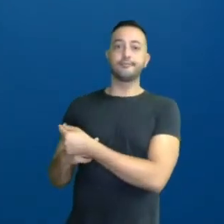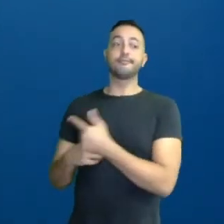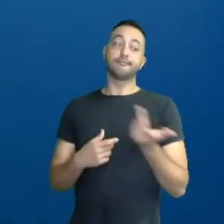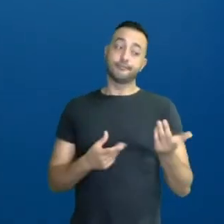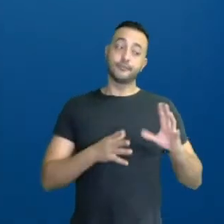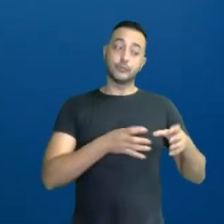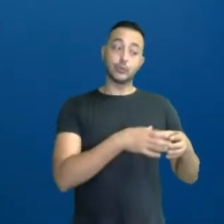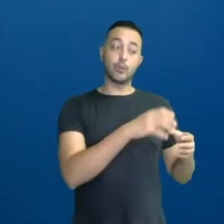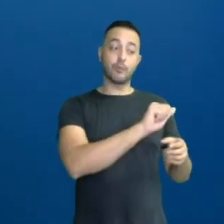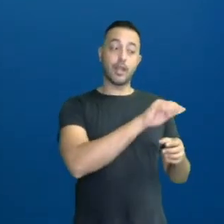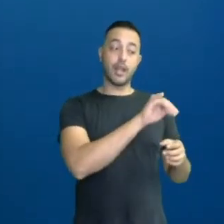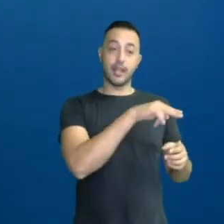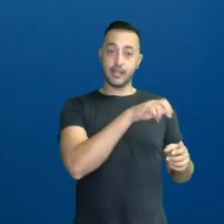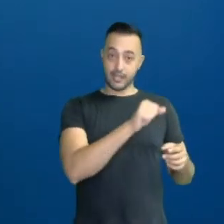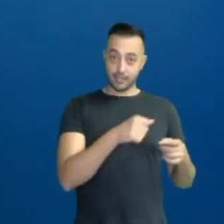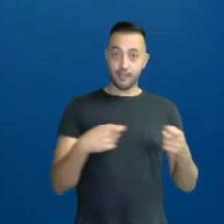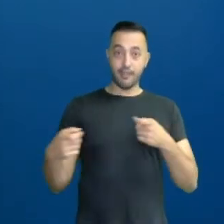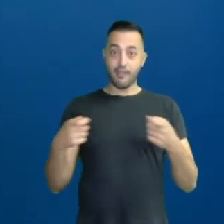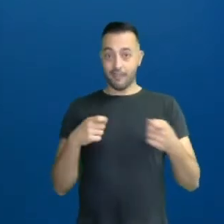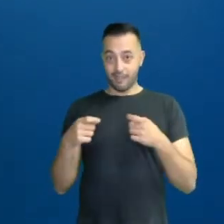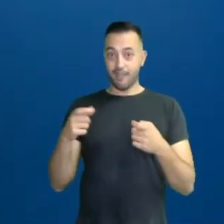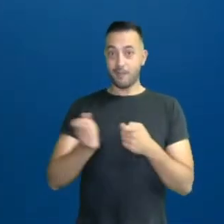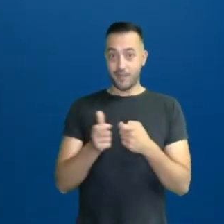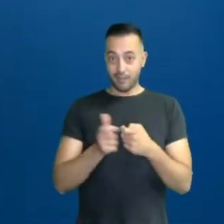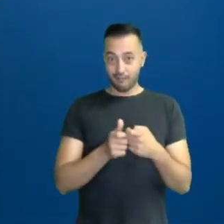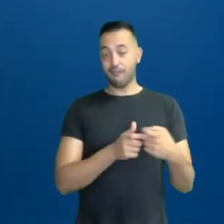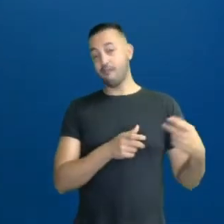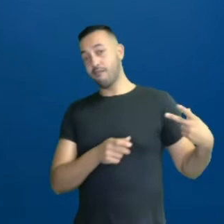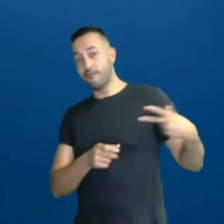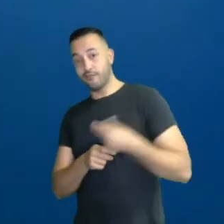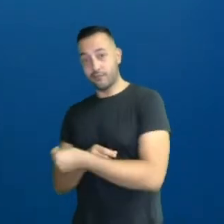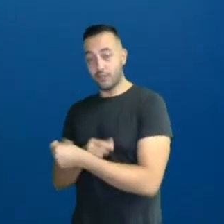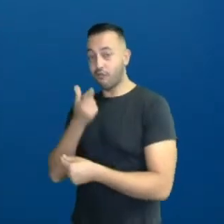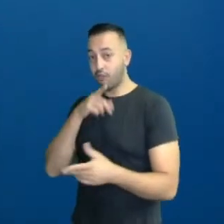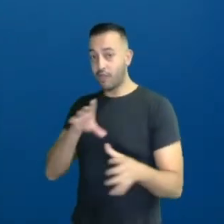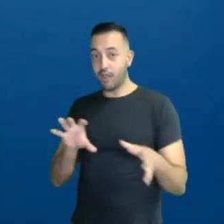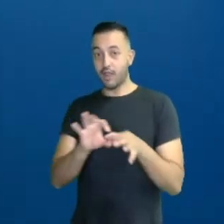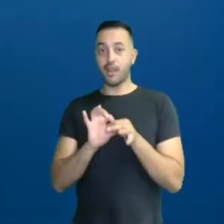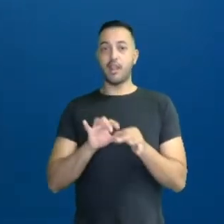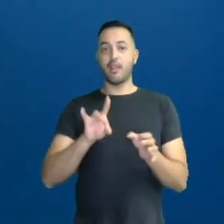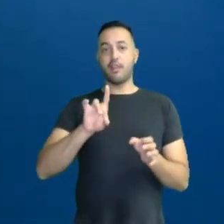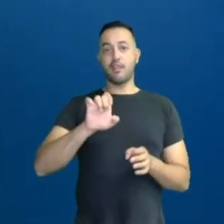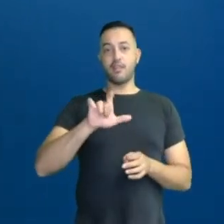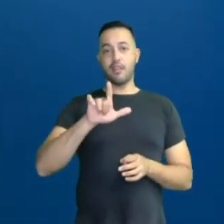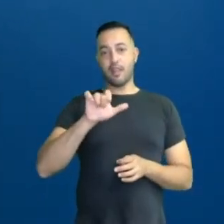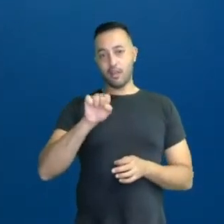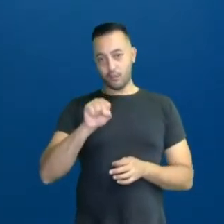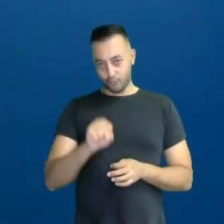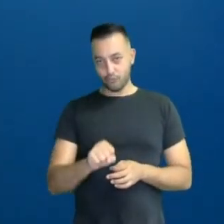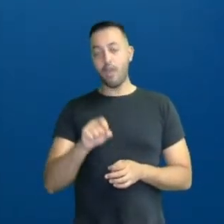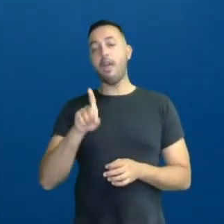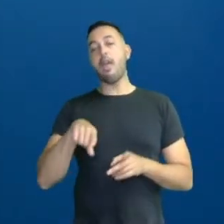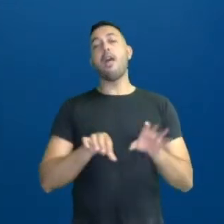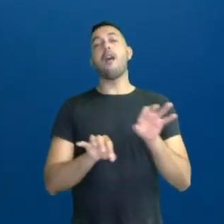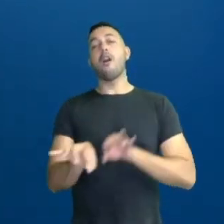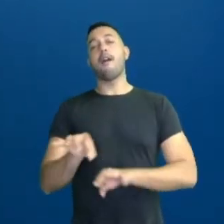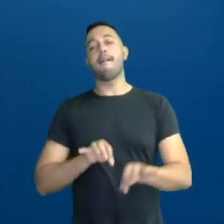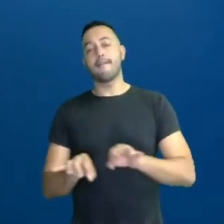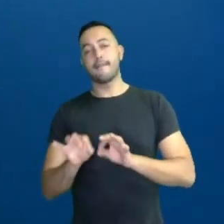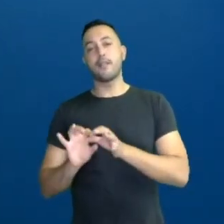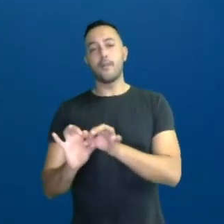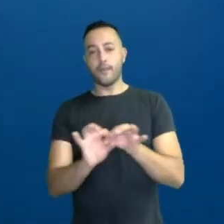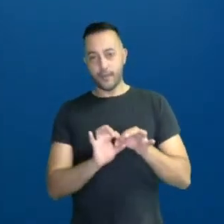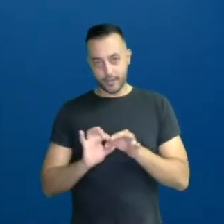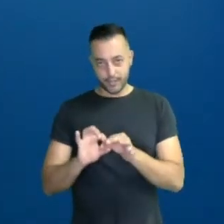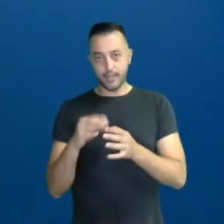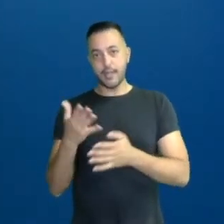dos atenienses nas guerras médicas vai fazer com que seja criado a Liga de Delos, que é uma organização, uma liga de todas